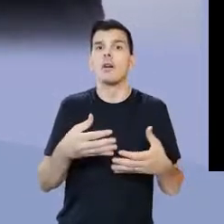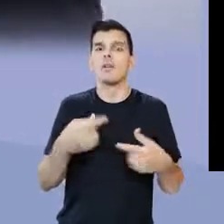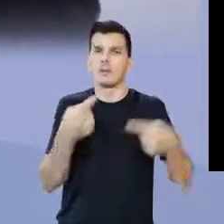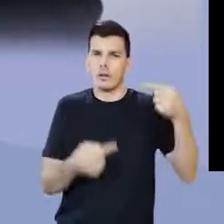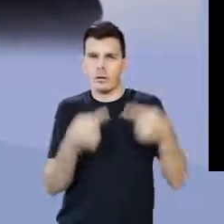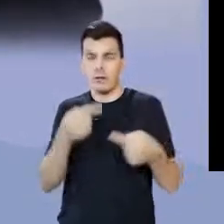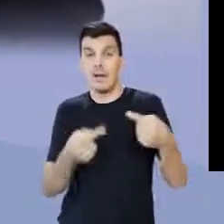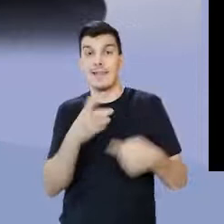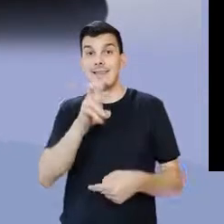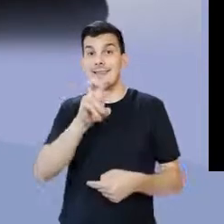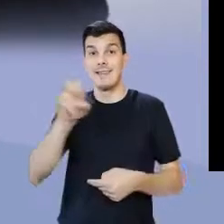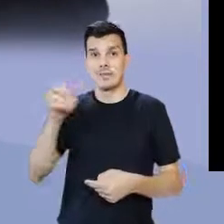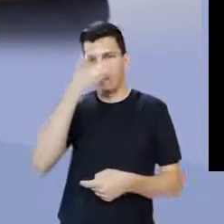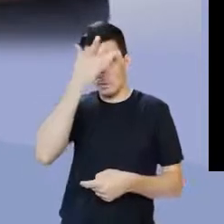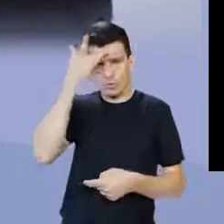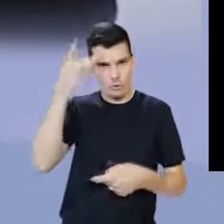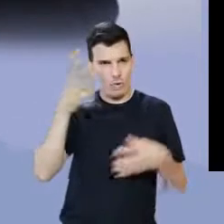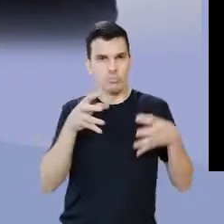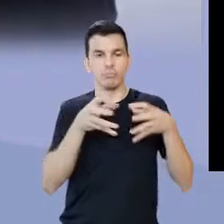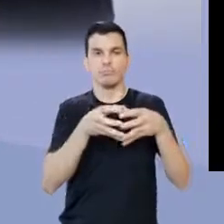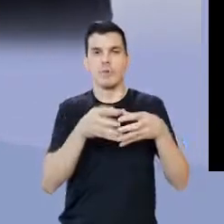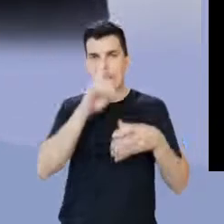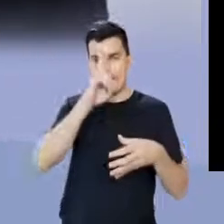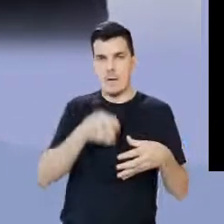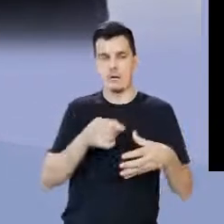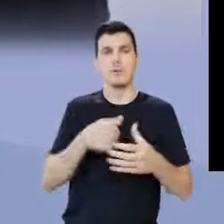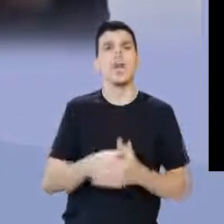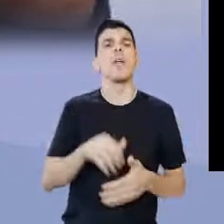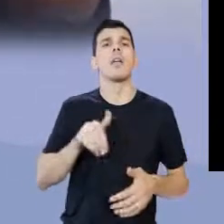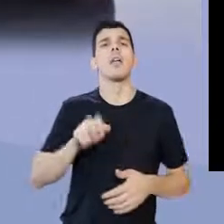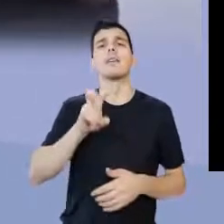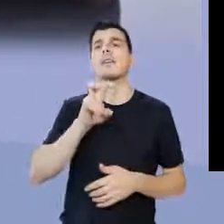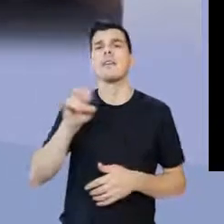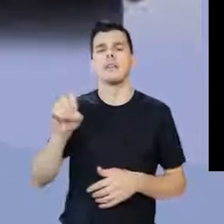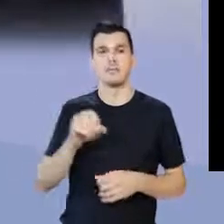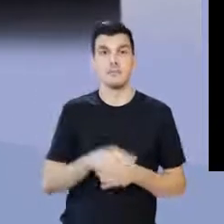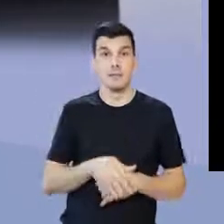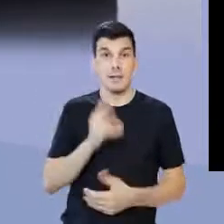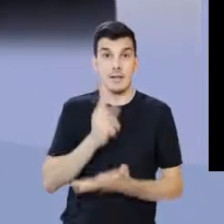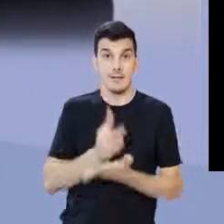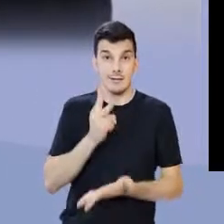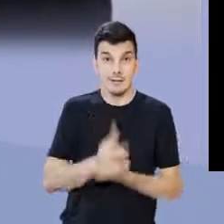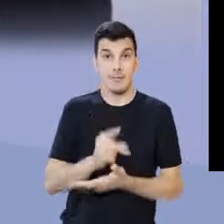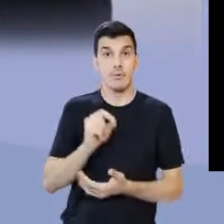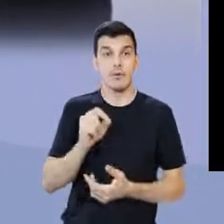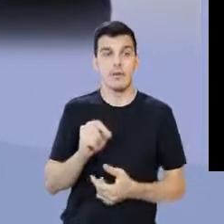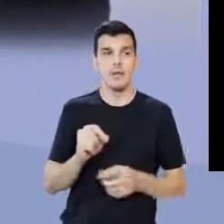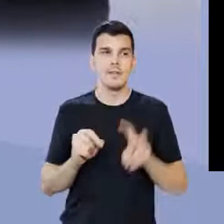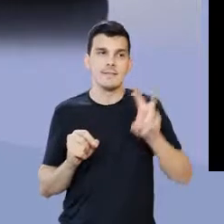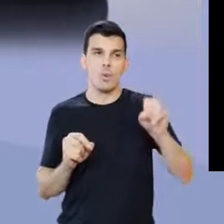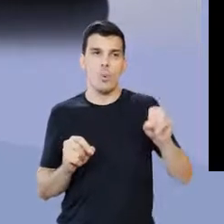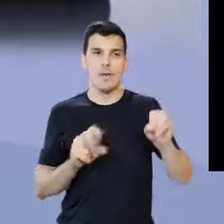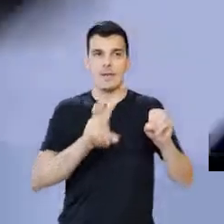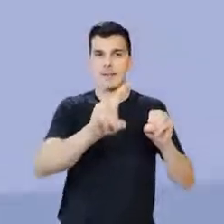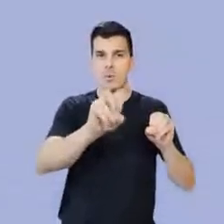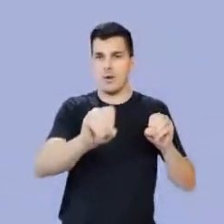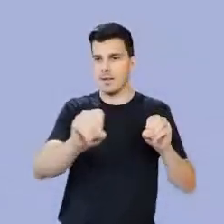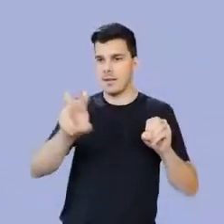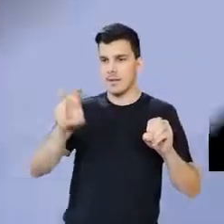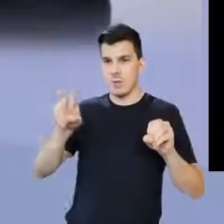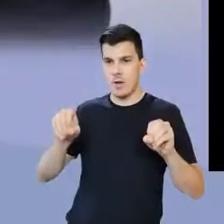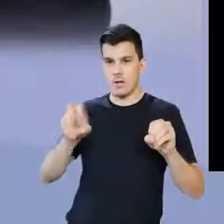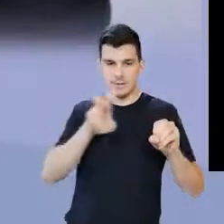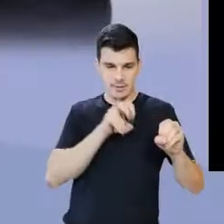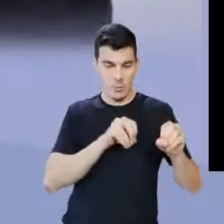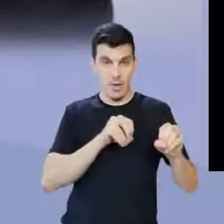homens. 500 homens. E quem são esses 500? Serão sempre 50 de cada tribo. Meu aluno,